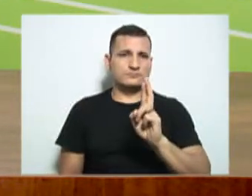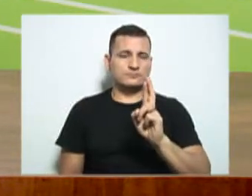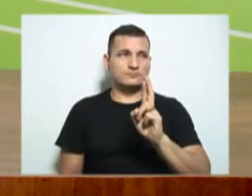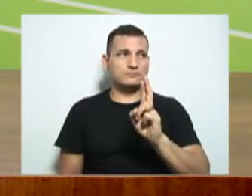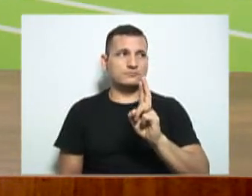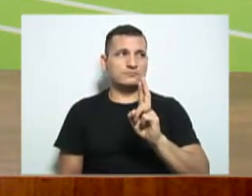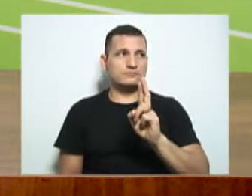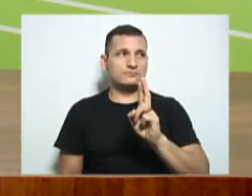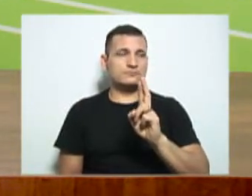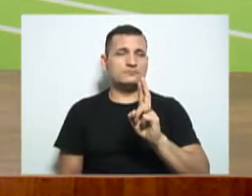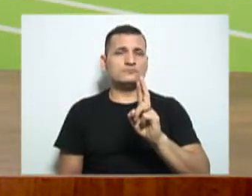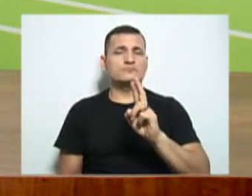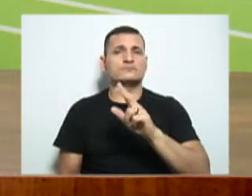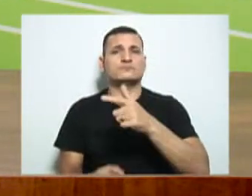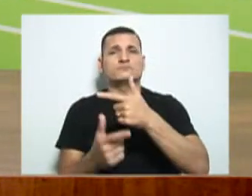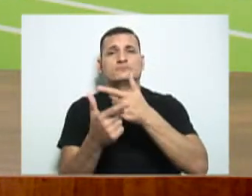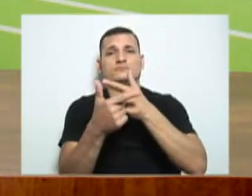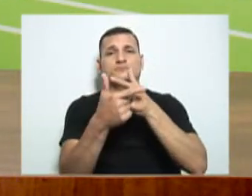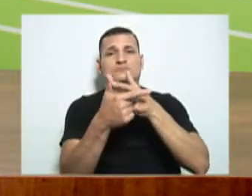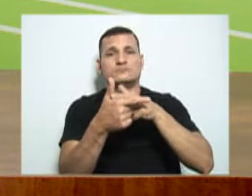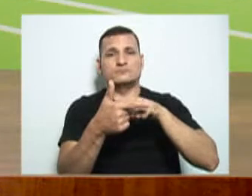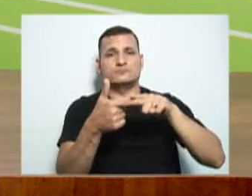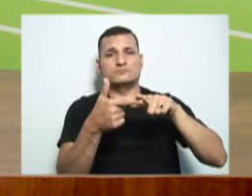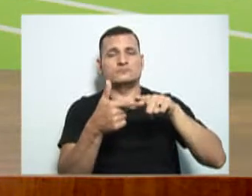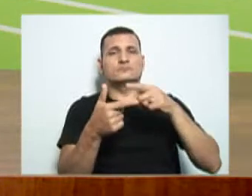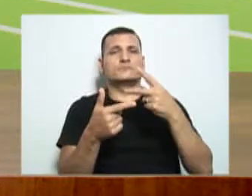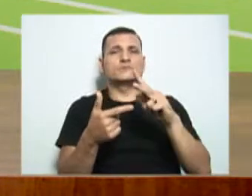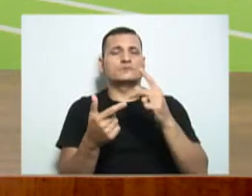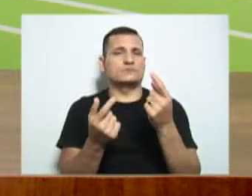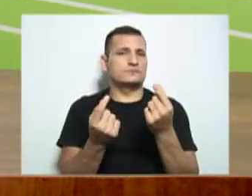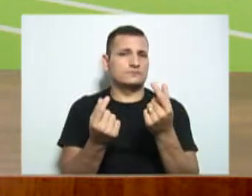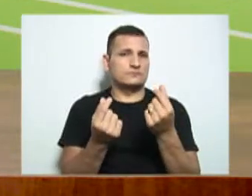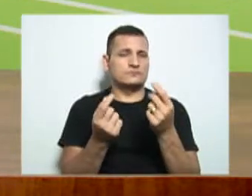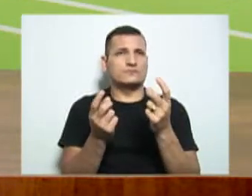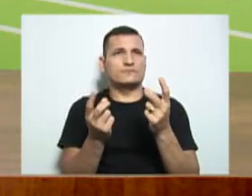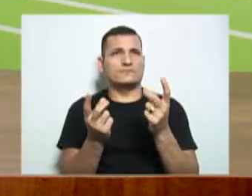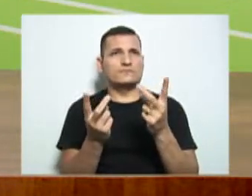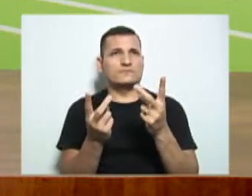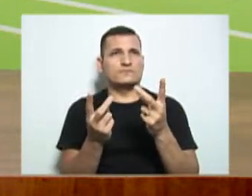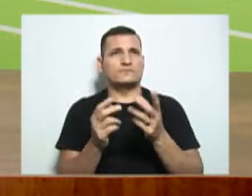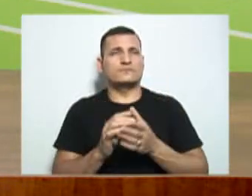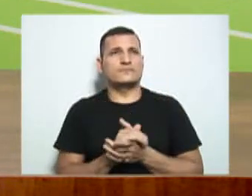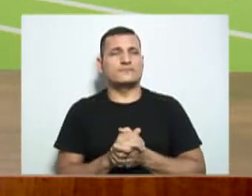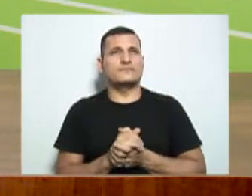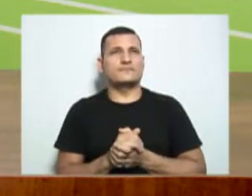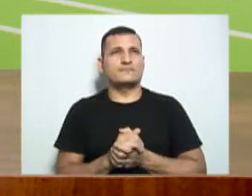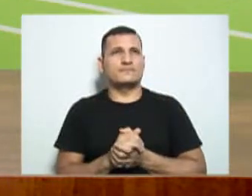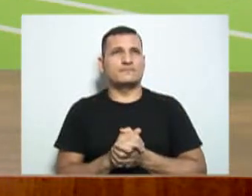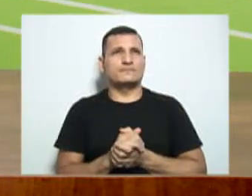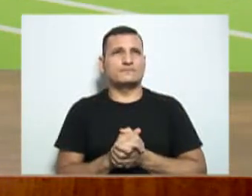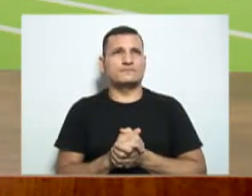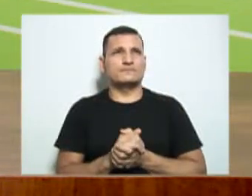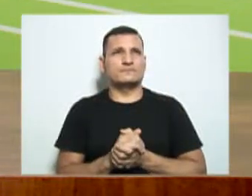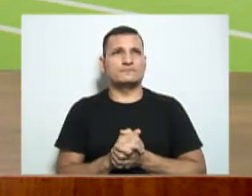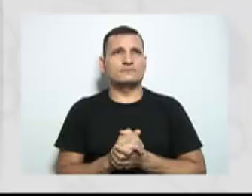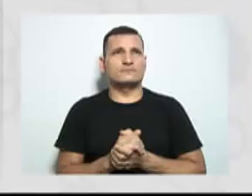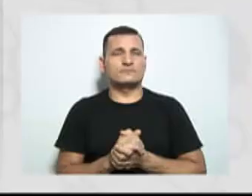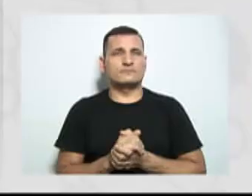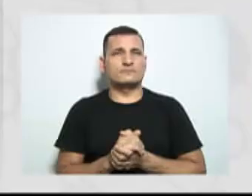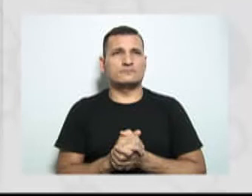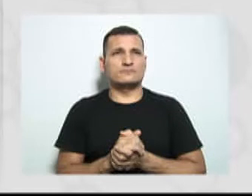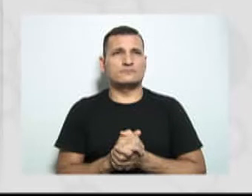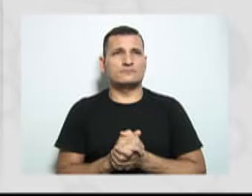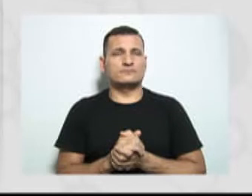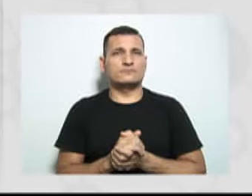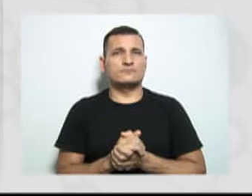8.905 e vai dividir pelo seu preço de venda. Vamos fazer aqui e ver quanto vai dar isso, professora? Vamos sim, vamos voltando lá no quadro.